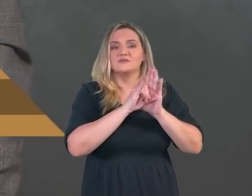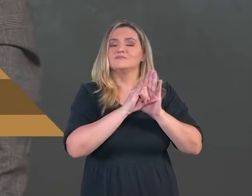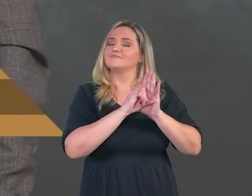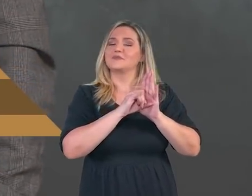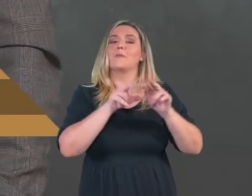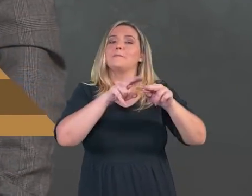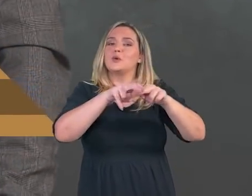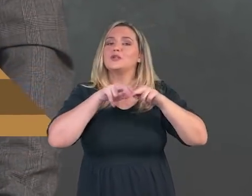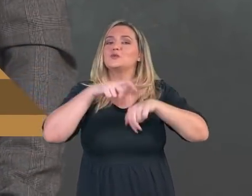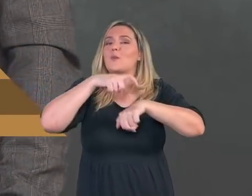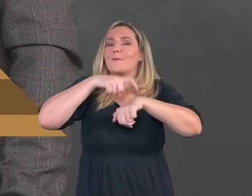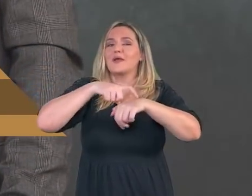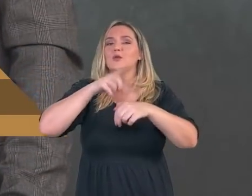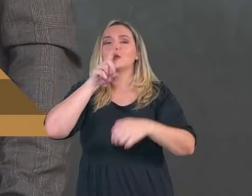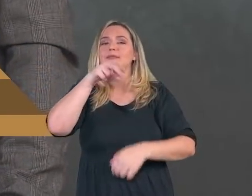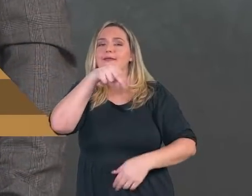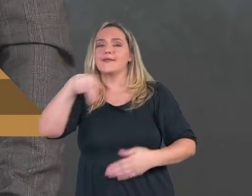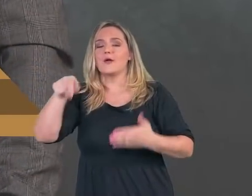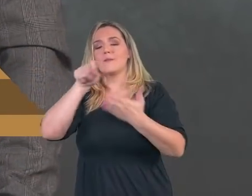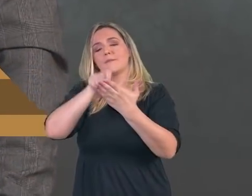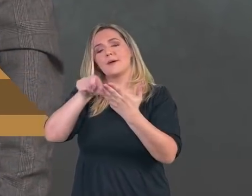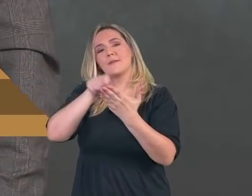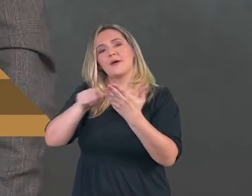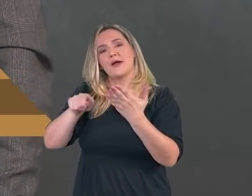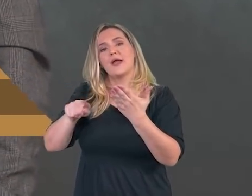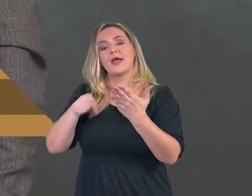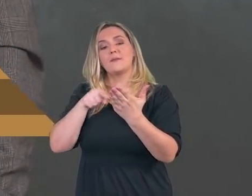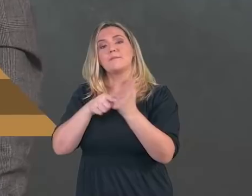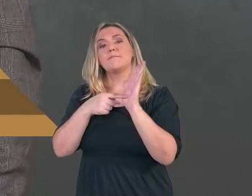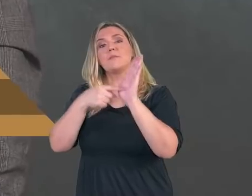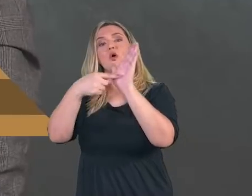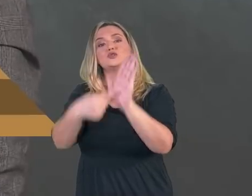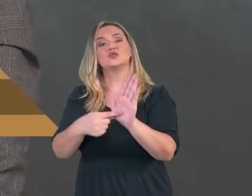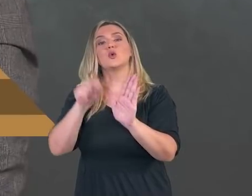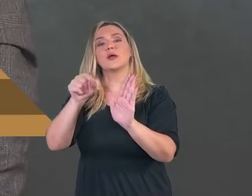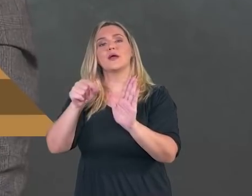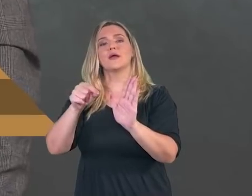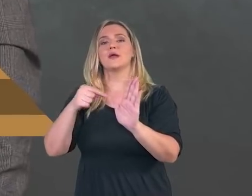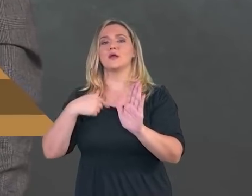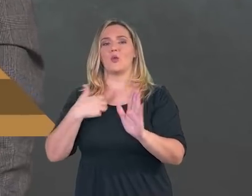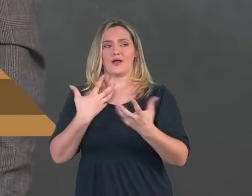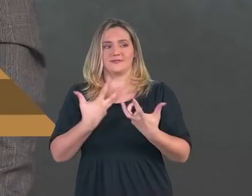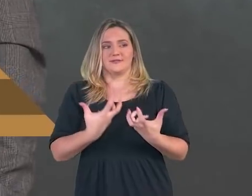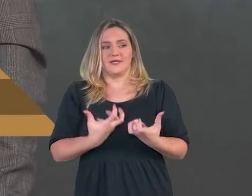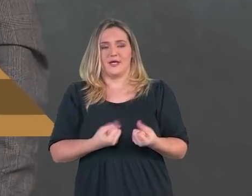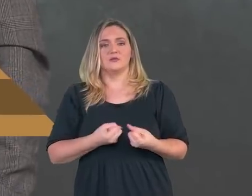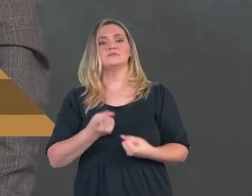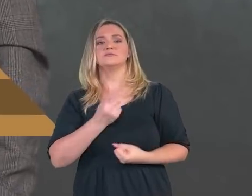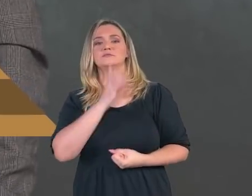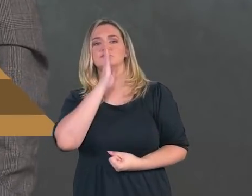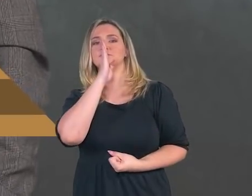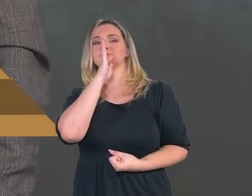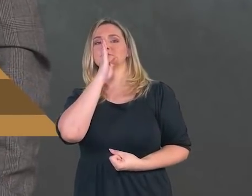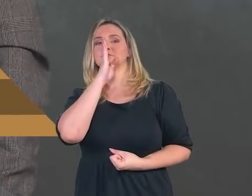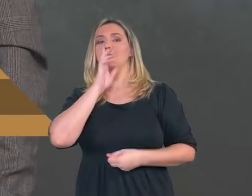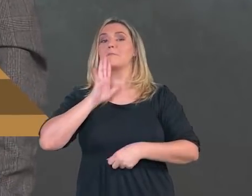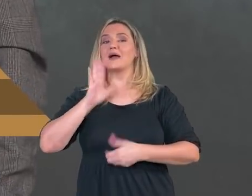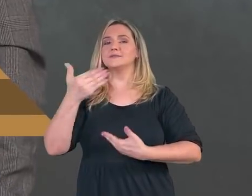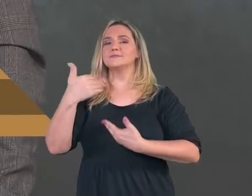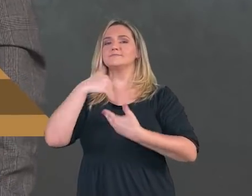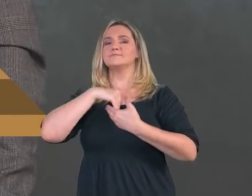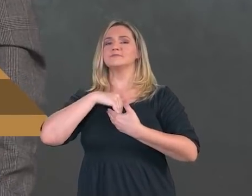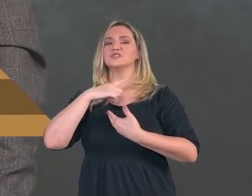linguística, Daniel acabou mostrando a sua firmeza em não ceder naquilo que era essencial na